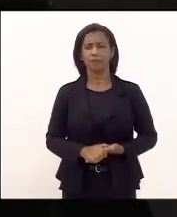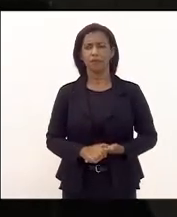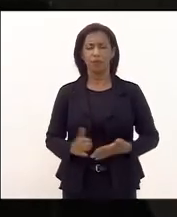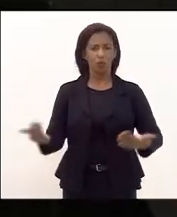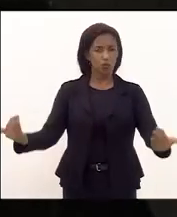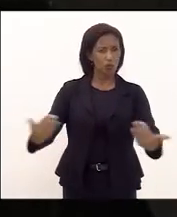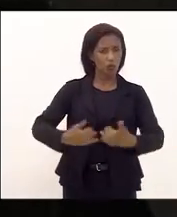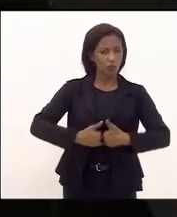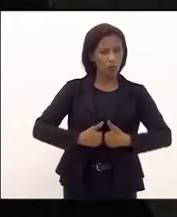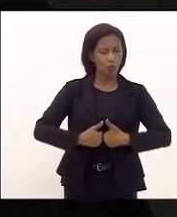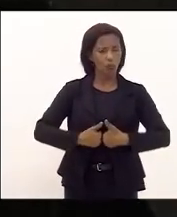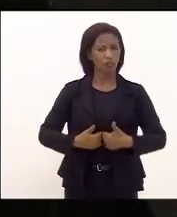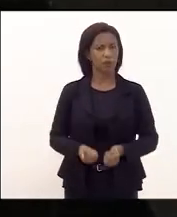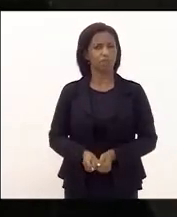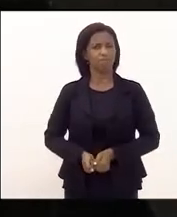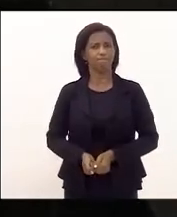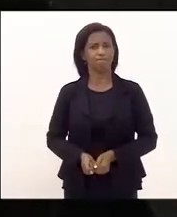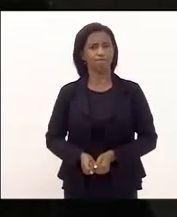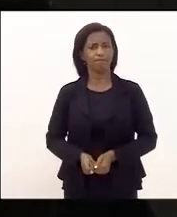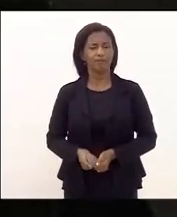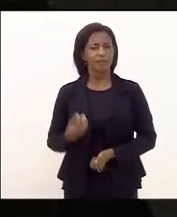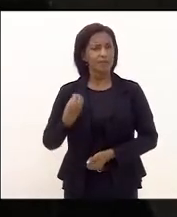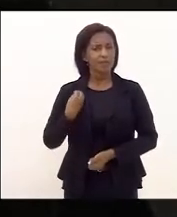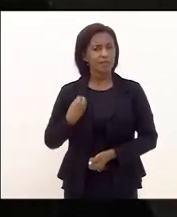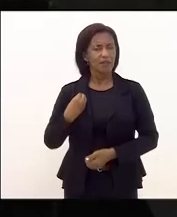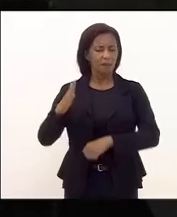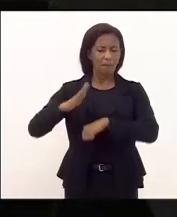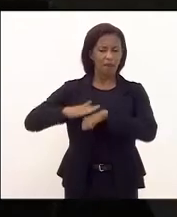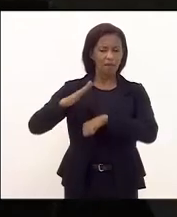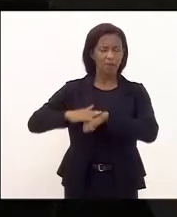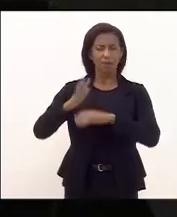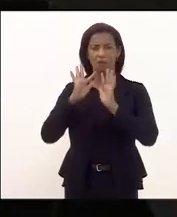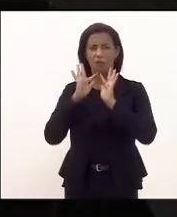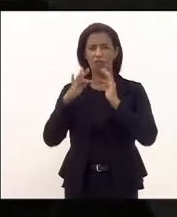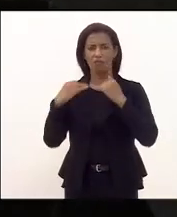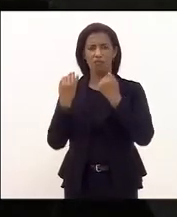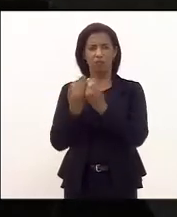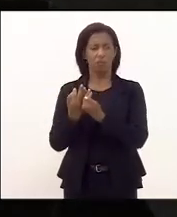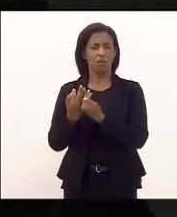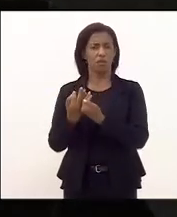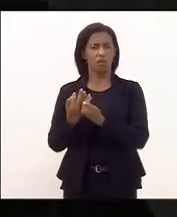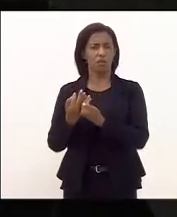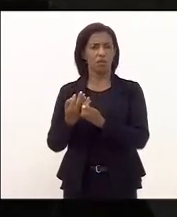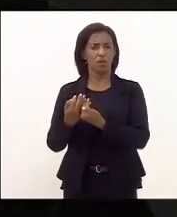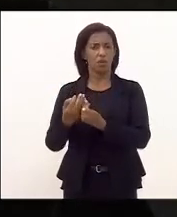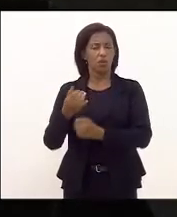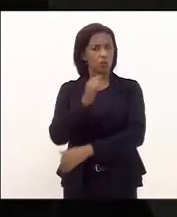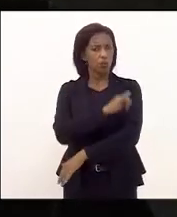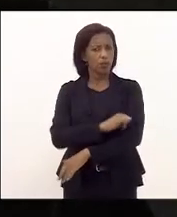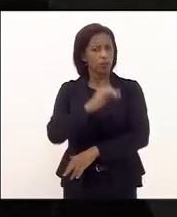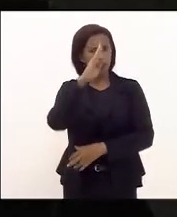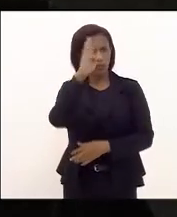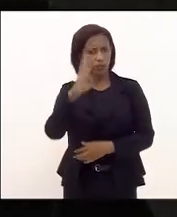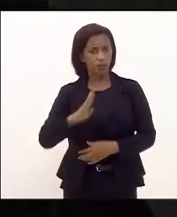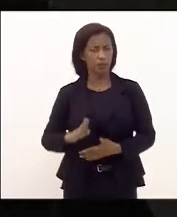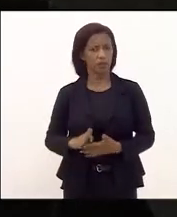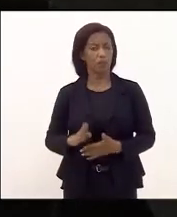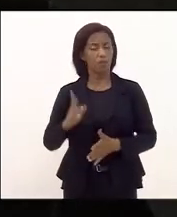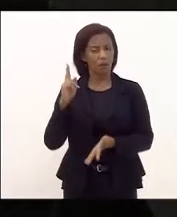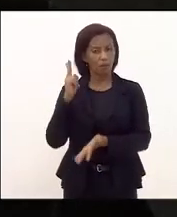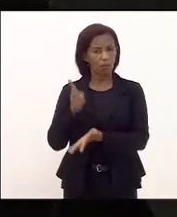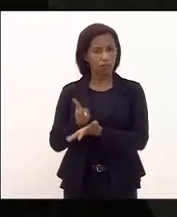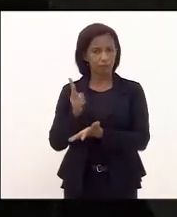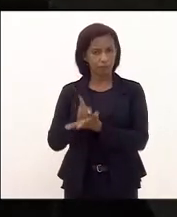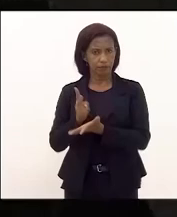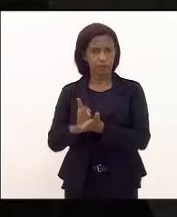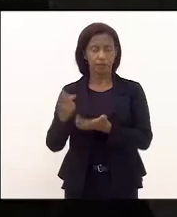de penúria em que vivem cada vez mais famílias no Rio de Janeiro e no Brasil. Mas, ao mesmo tempo,